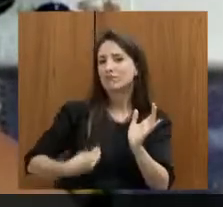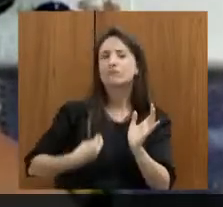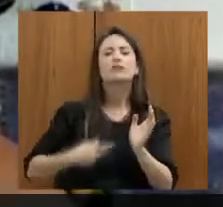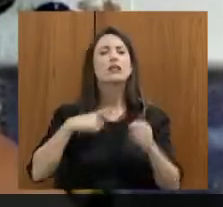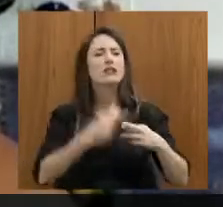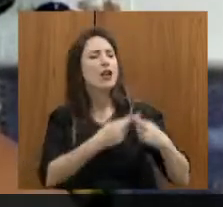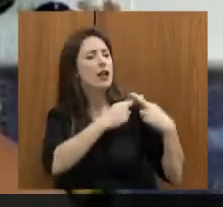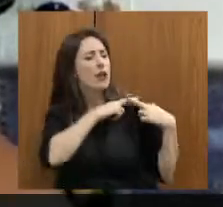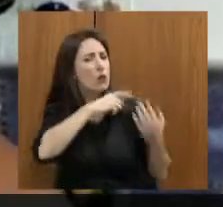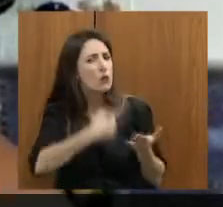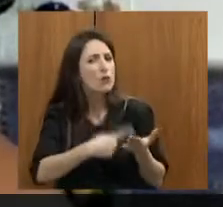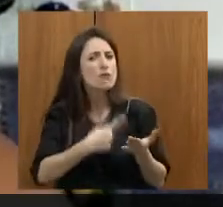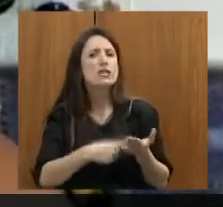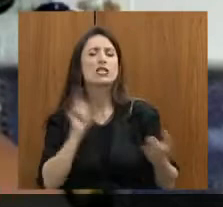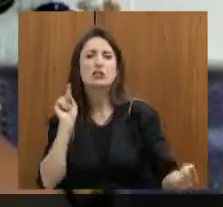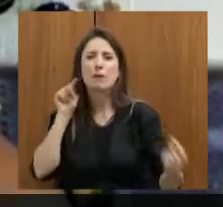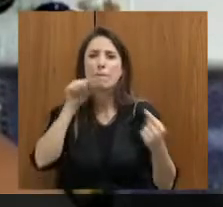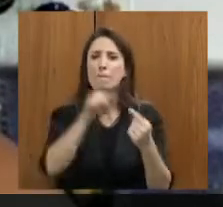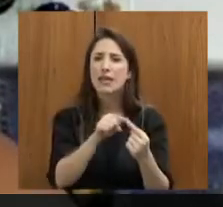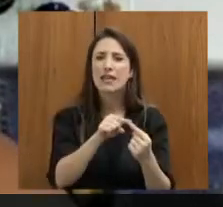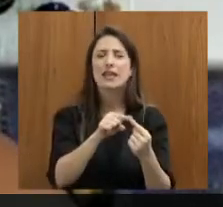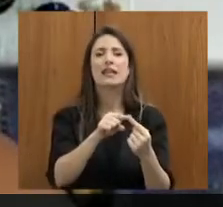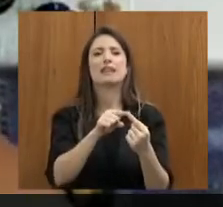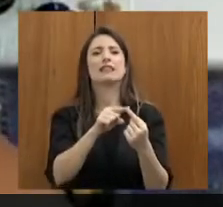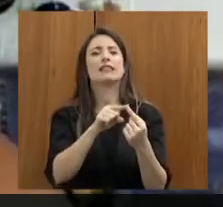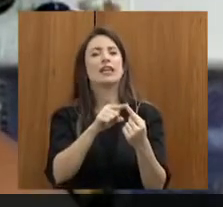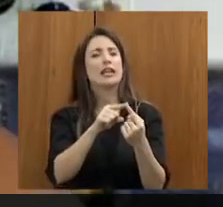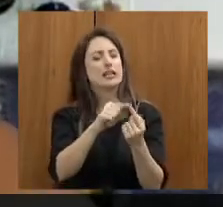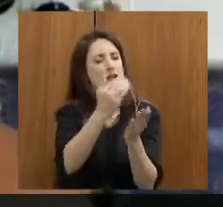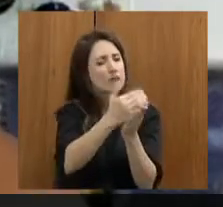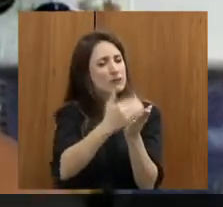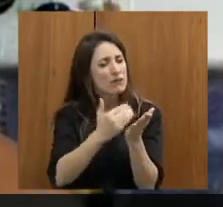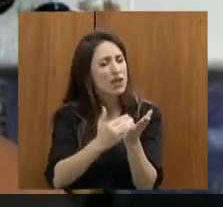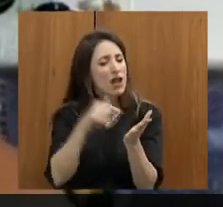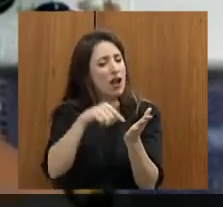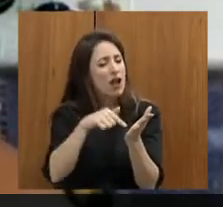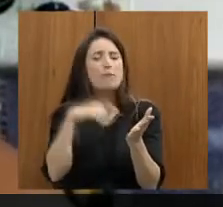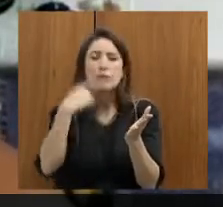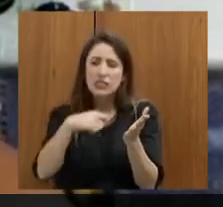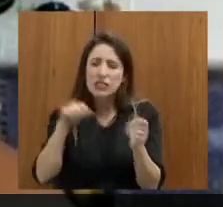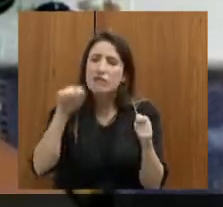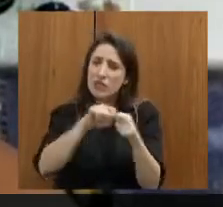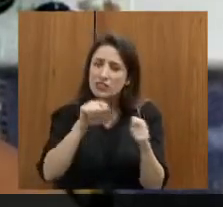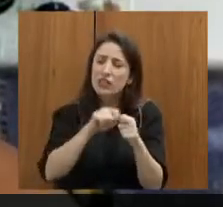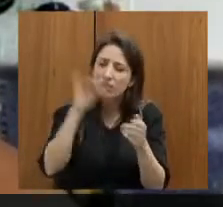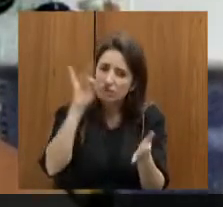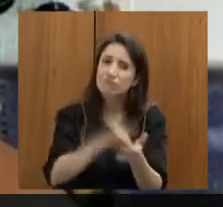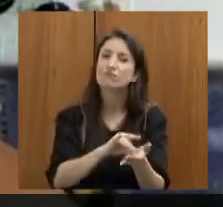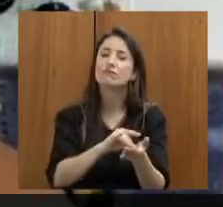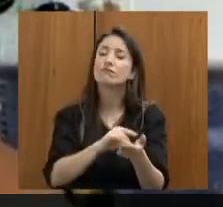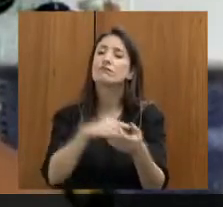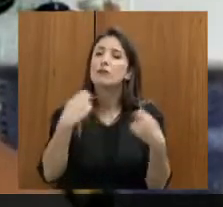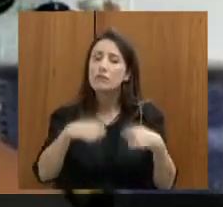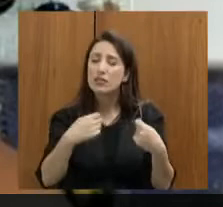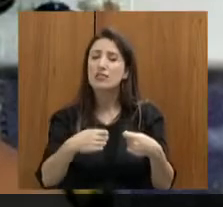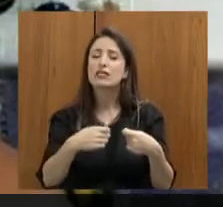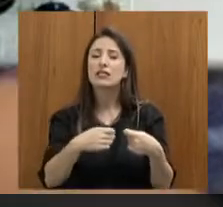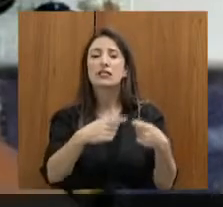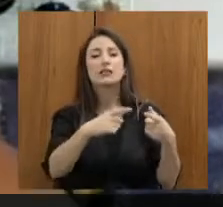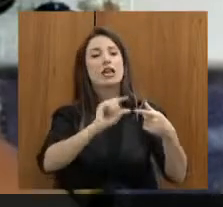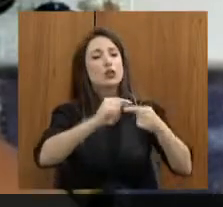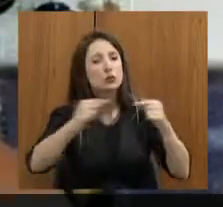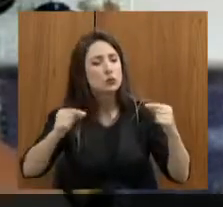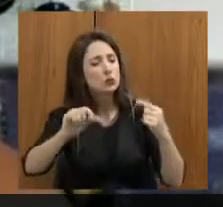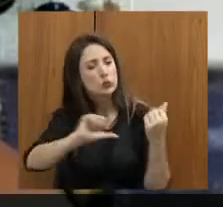comprometeram né metas e me segue buscando assim vai me perguntou executar que esses orçamentos e transformar em as suas próprias